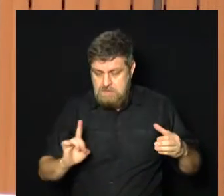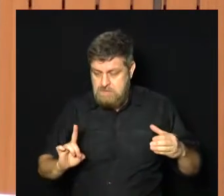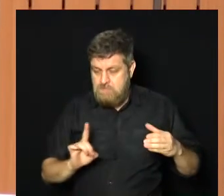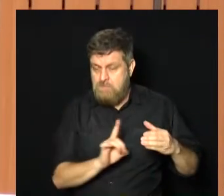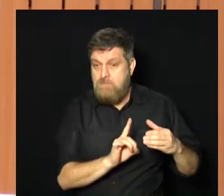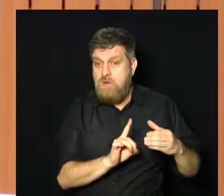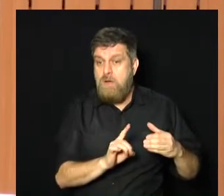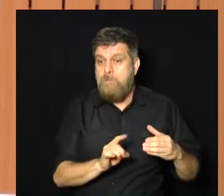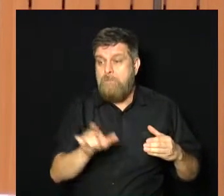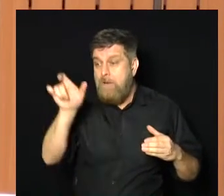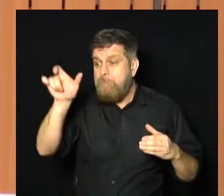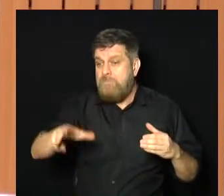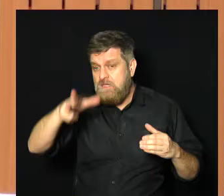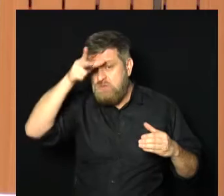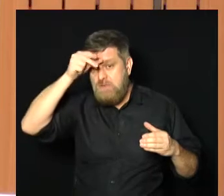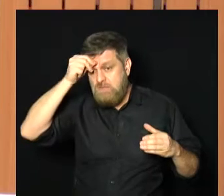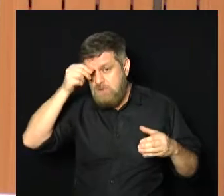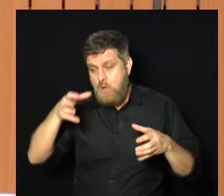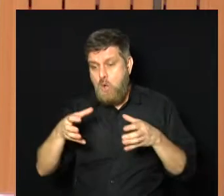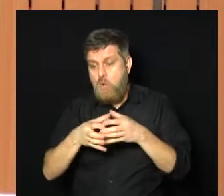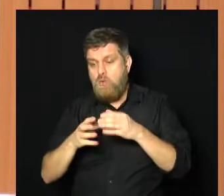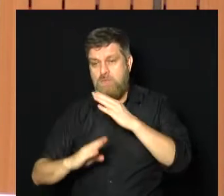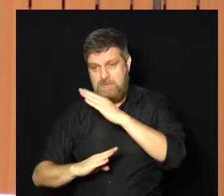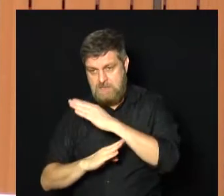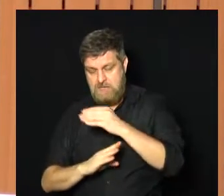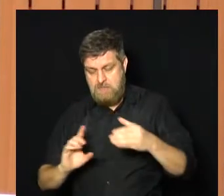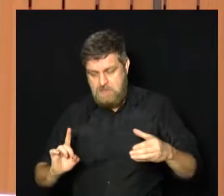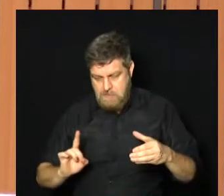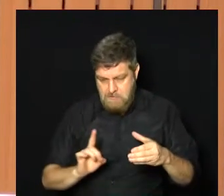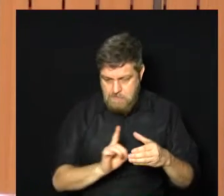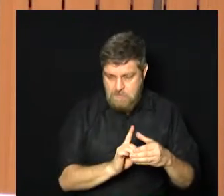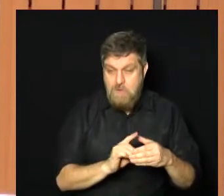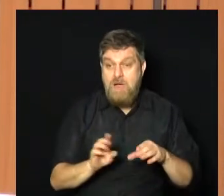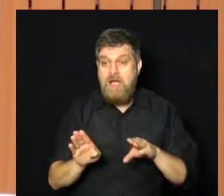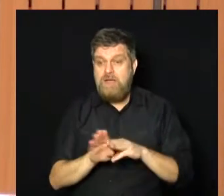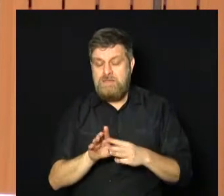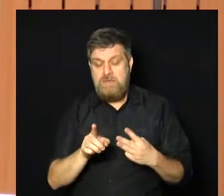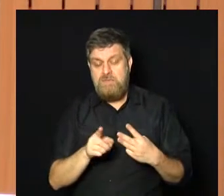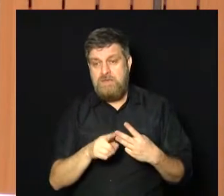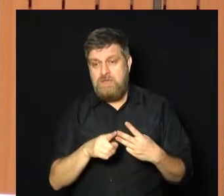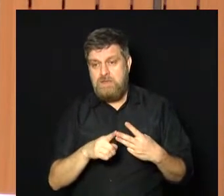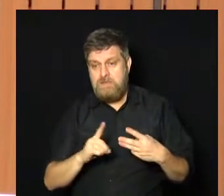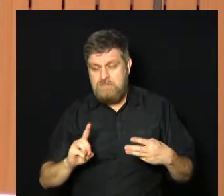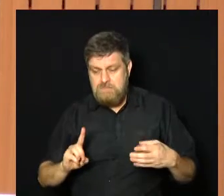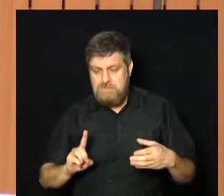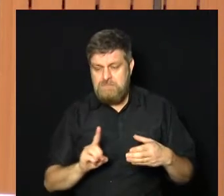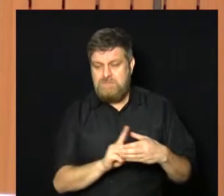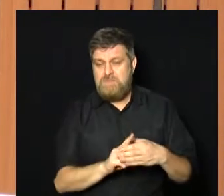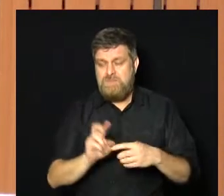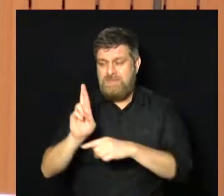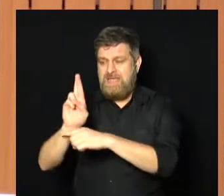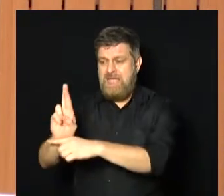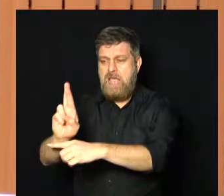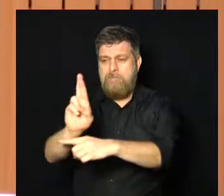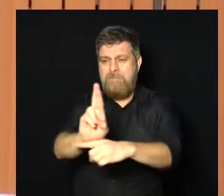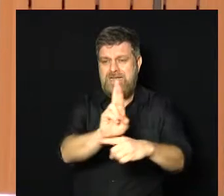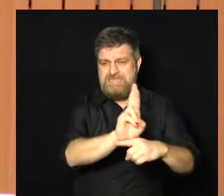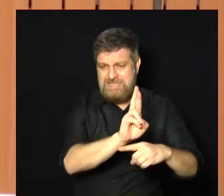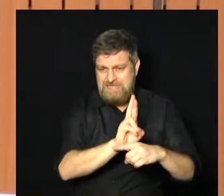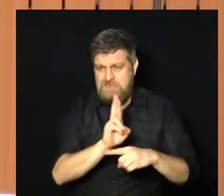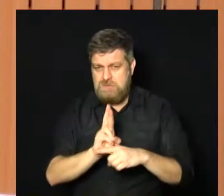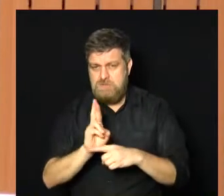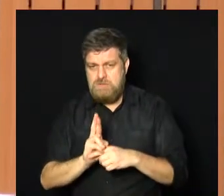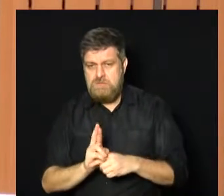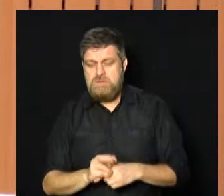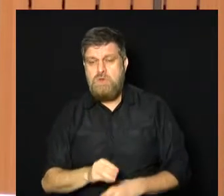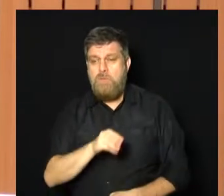prefeitura, da Comissão de Educação da Câmara e também de outras representações, né, pudesse ouvir o